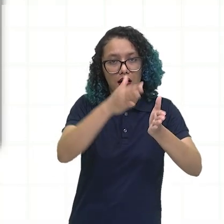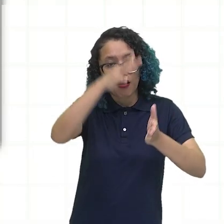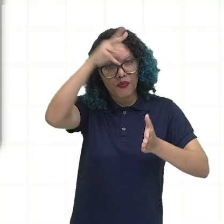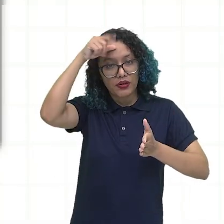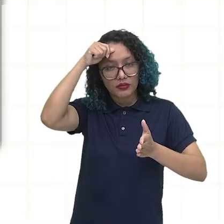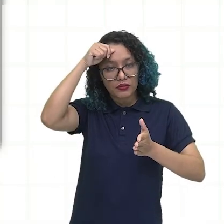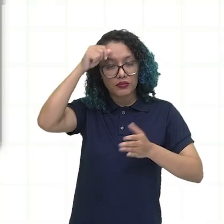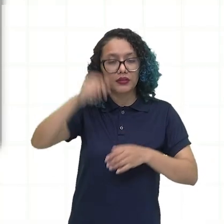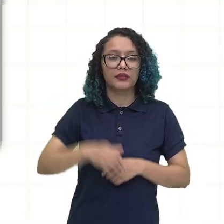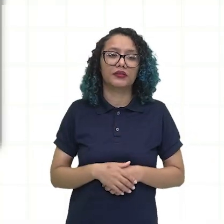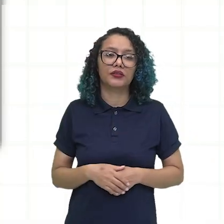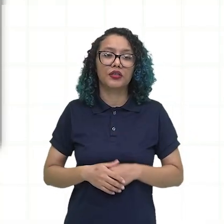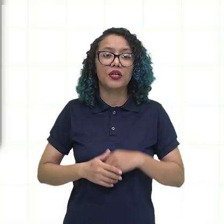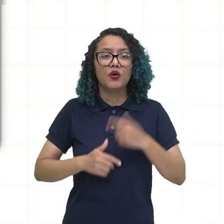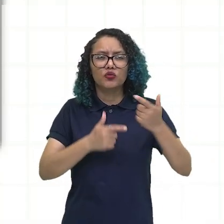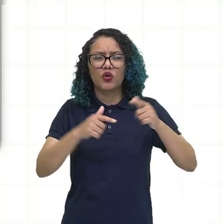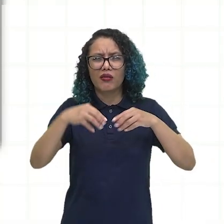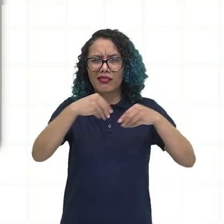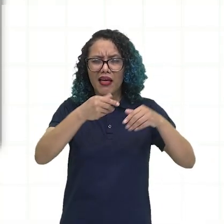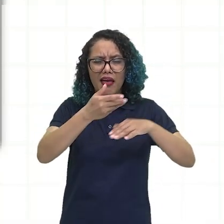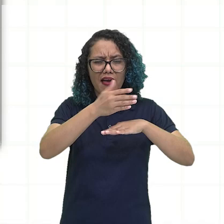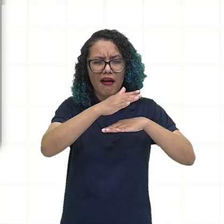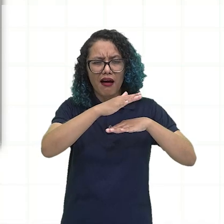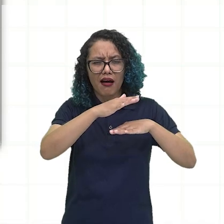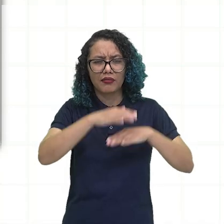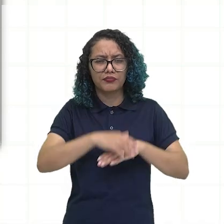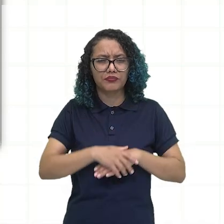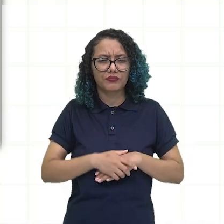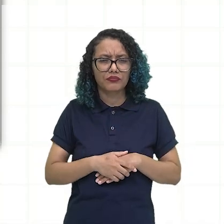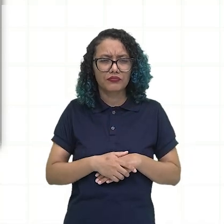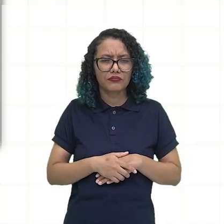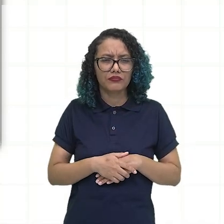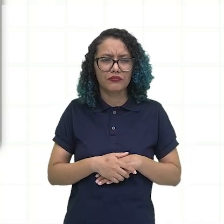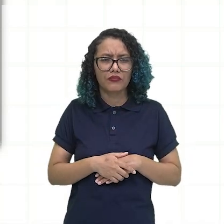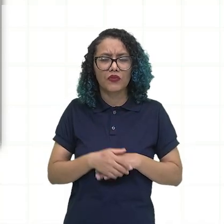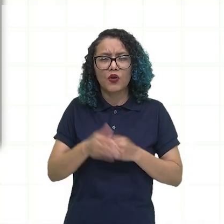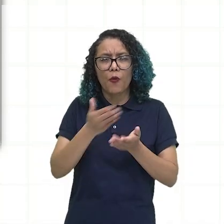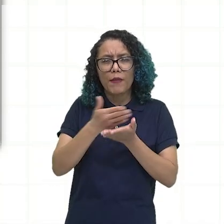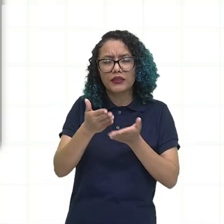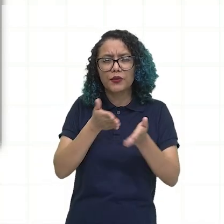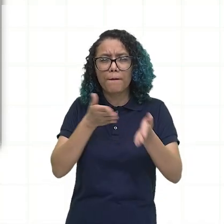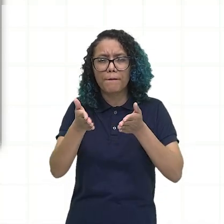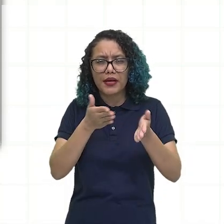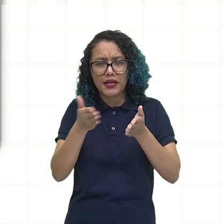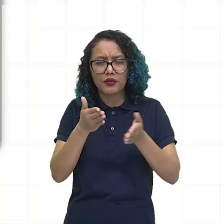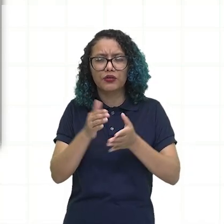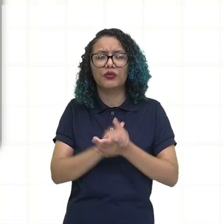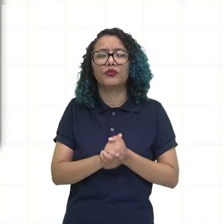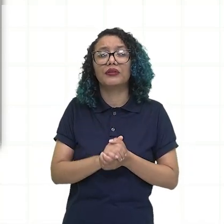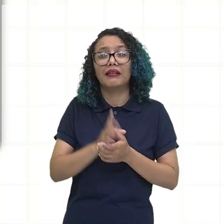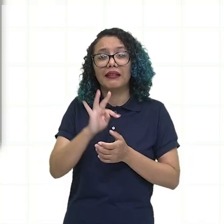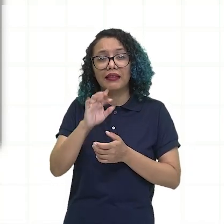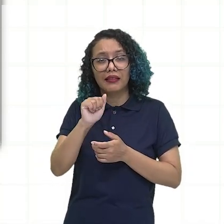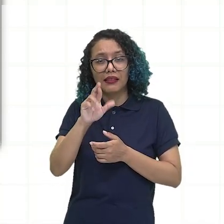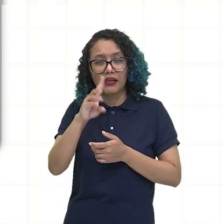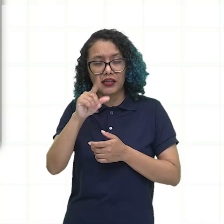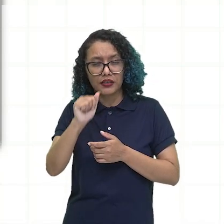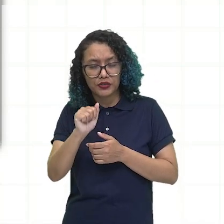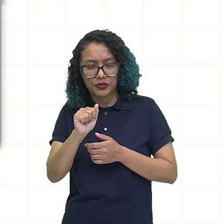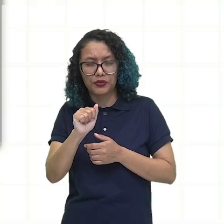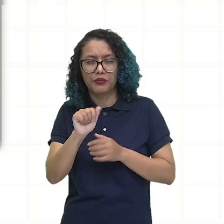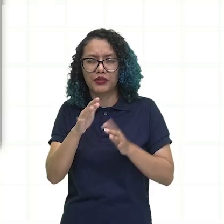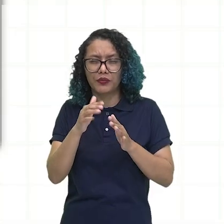sedimentos analisados se origina lá no Mioceno tardio, período que vai de 10 a 5 milhões de